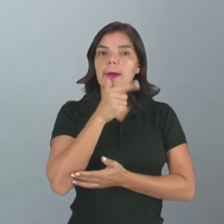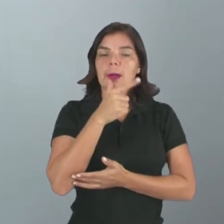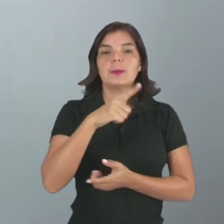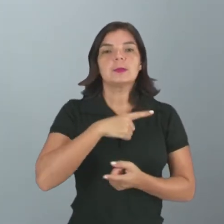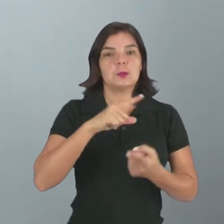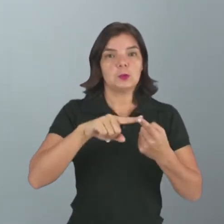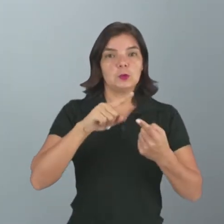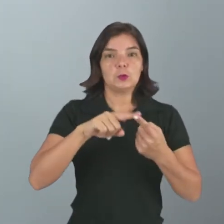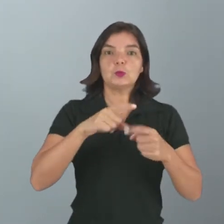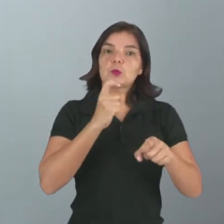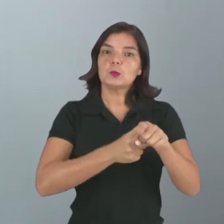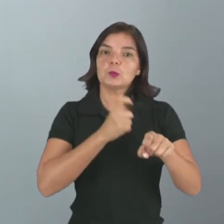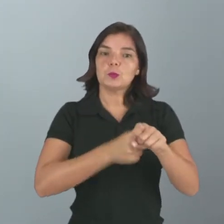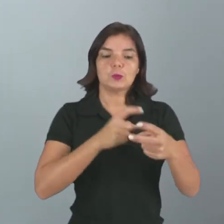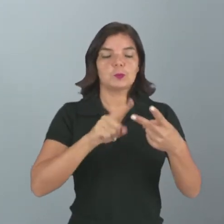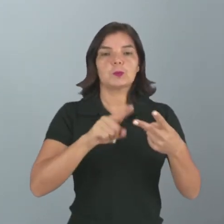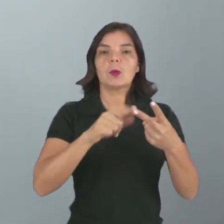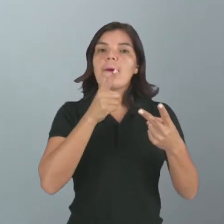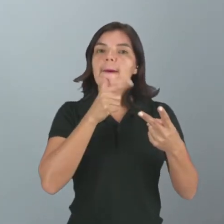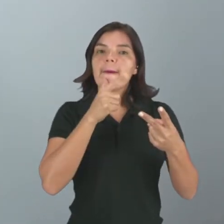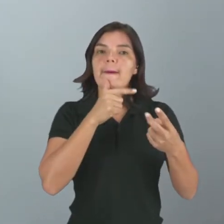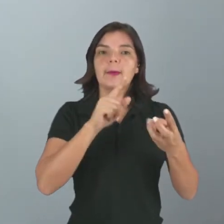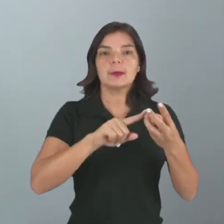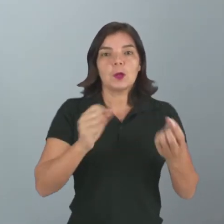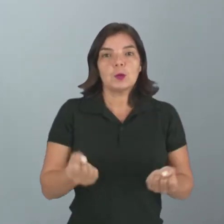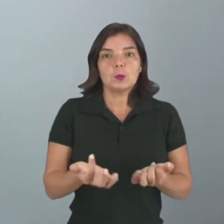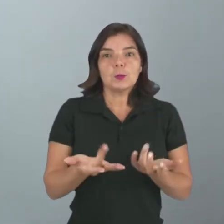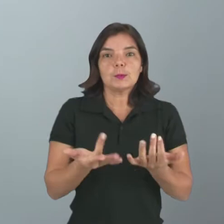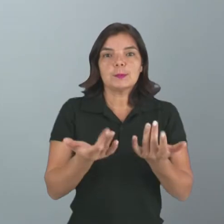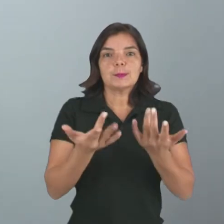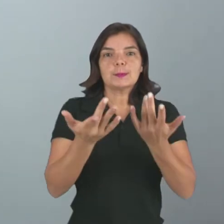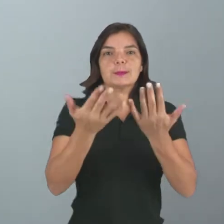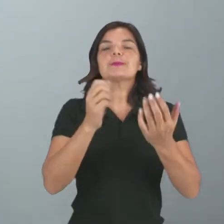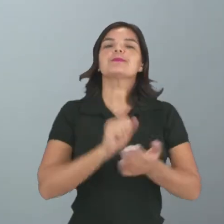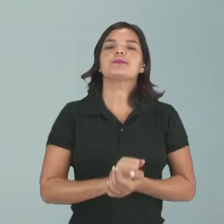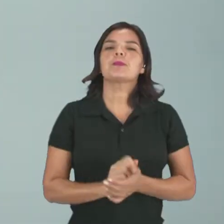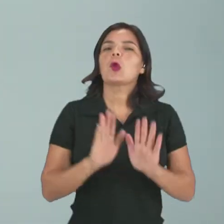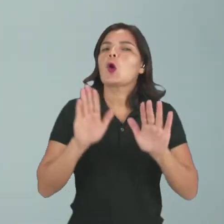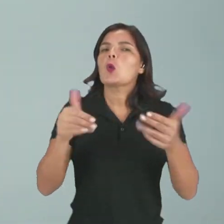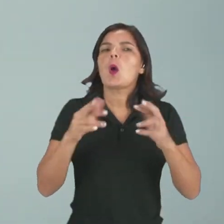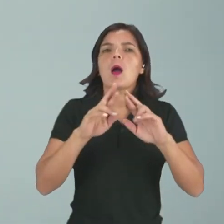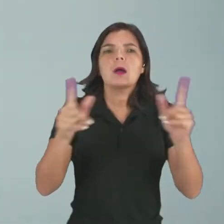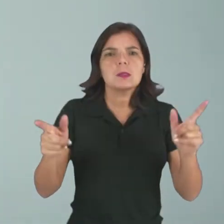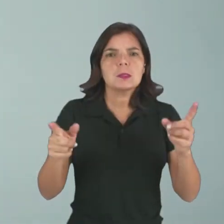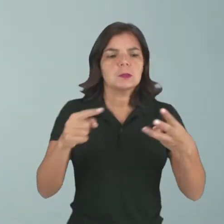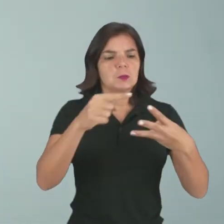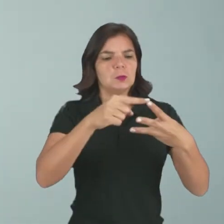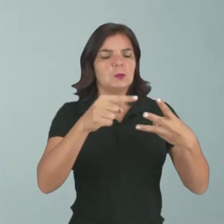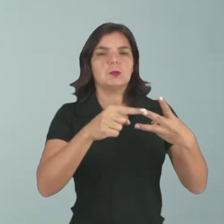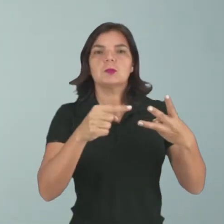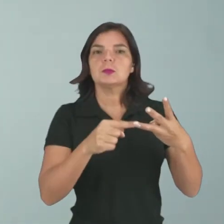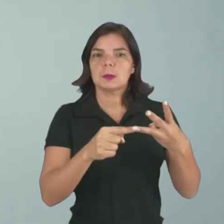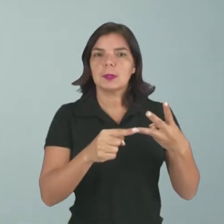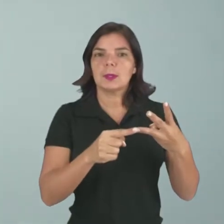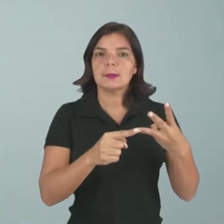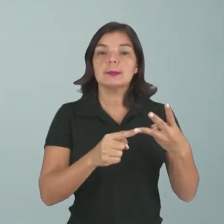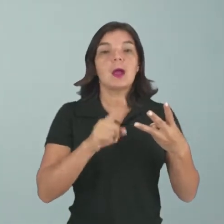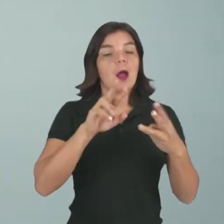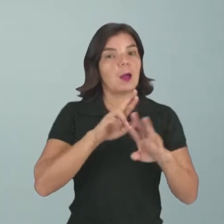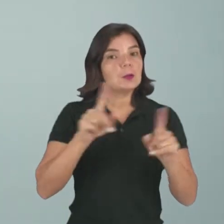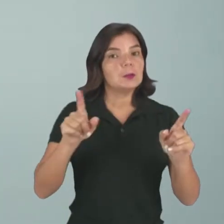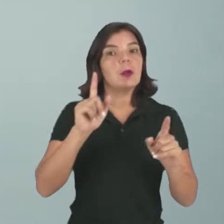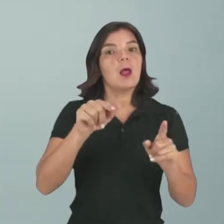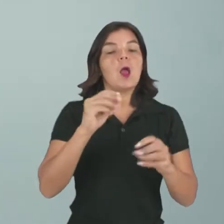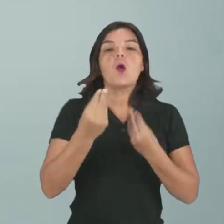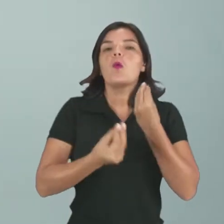tem o estado sólido, líquido e estado gasoso. Qual que é a diferença entre esses 3 estados? A diferença